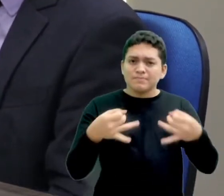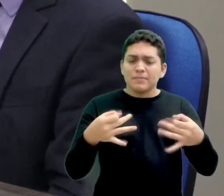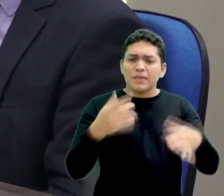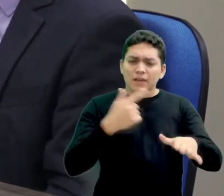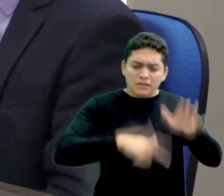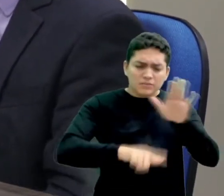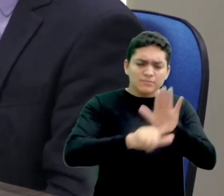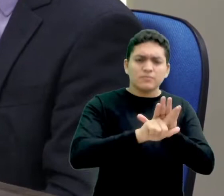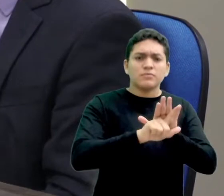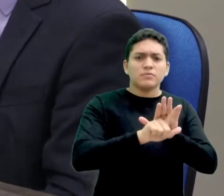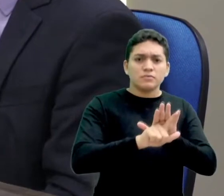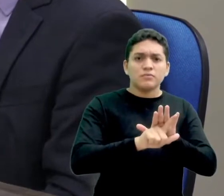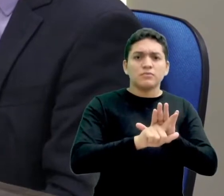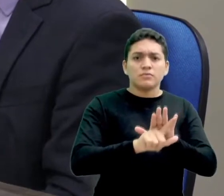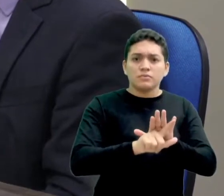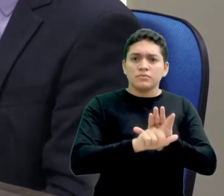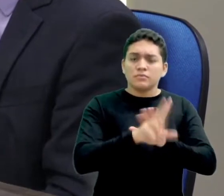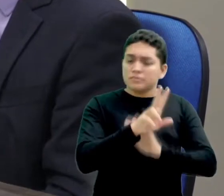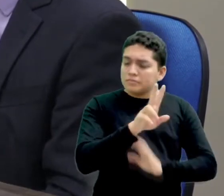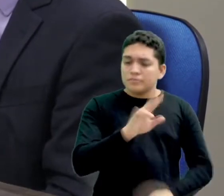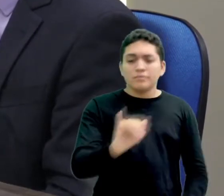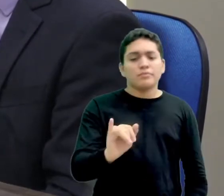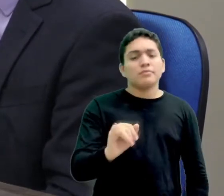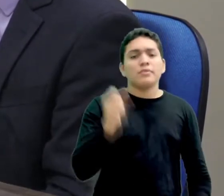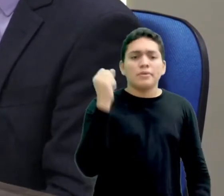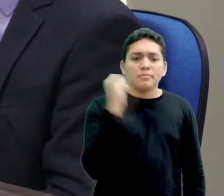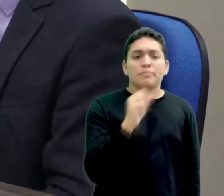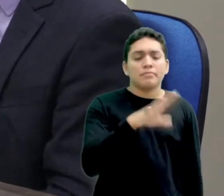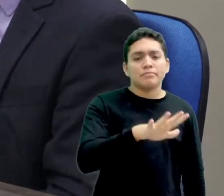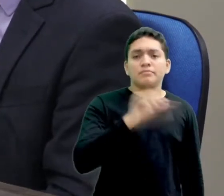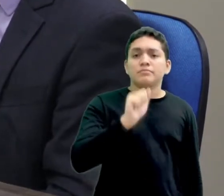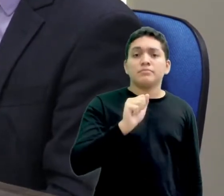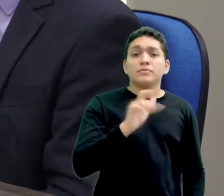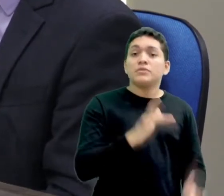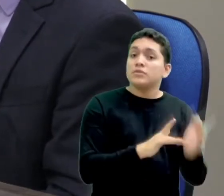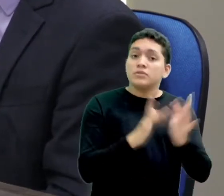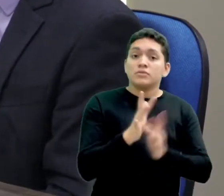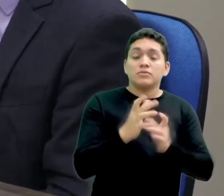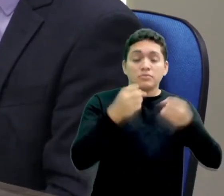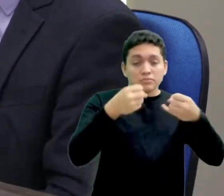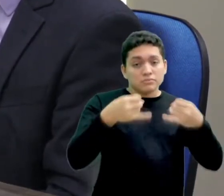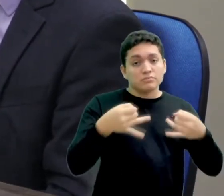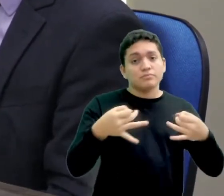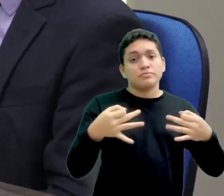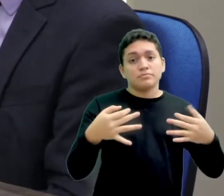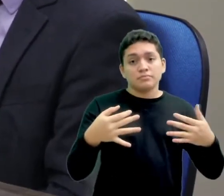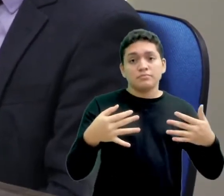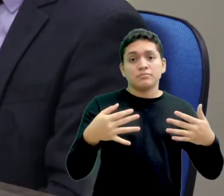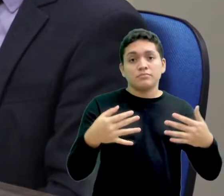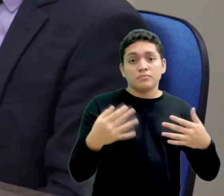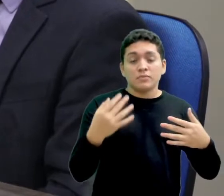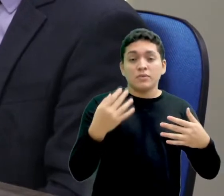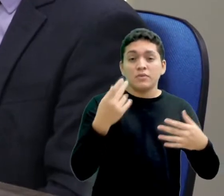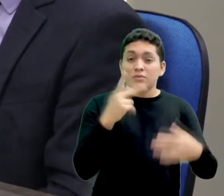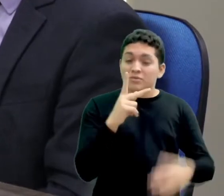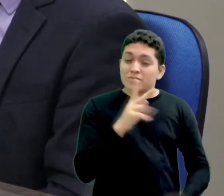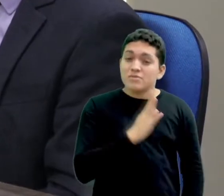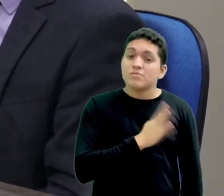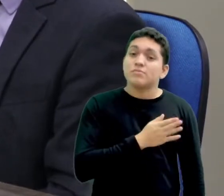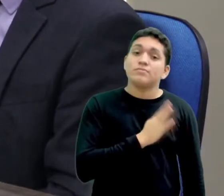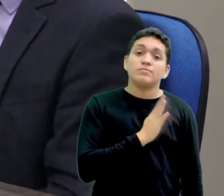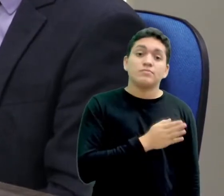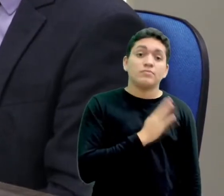pela lei, ele não vai lá e mata. Jesus está dizendo, olha, no seu